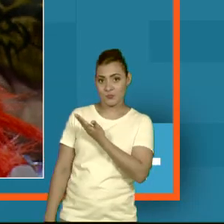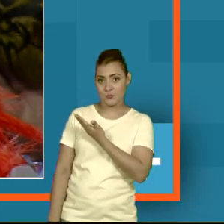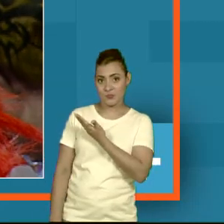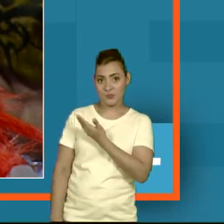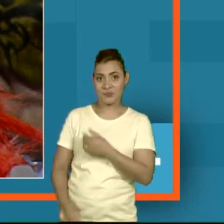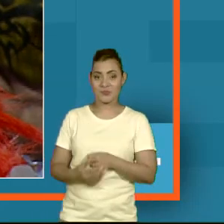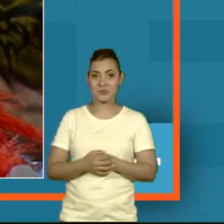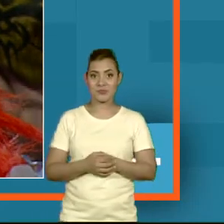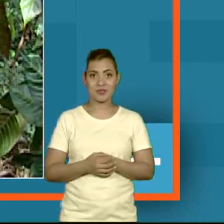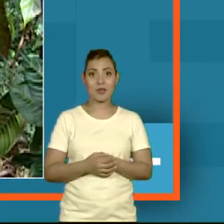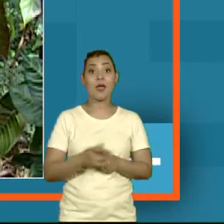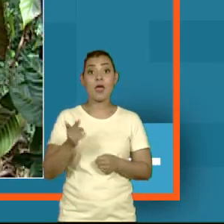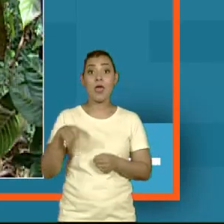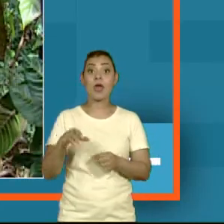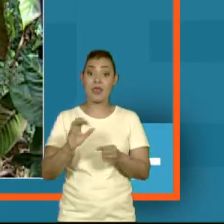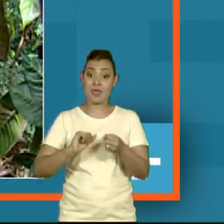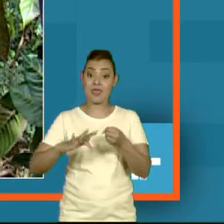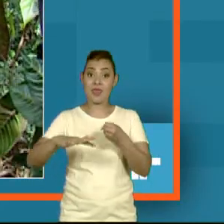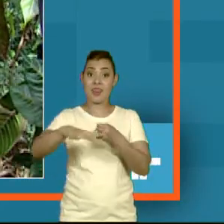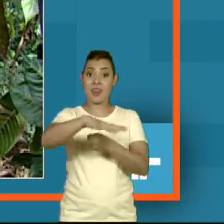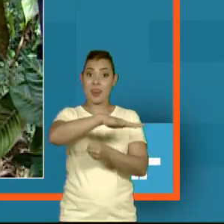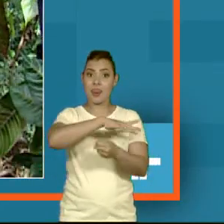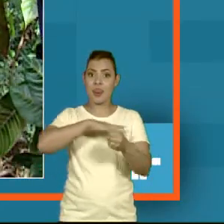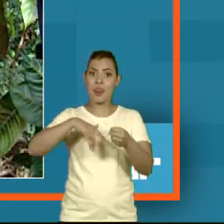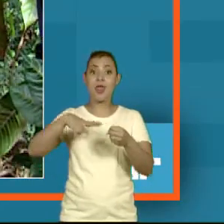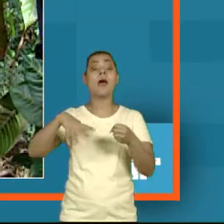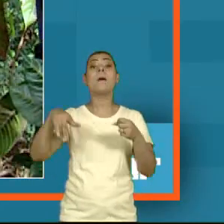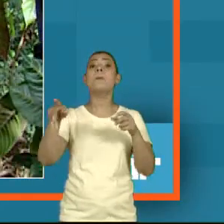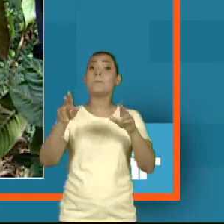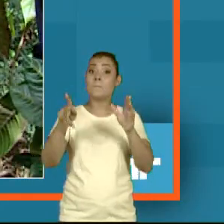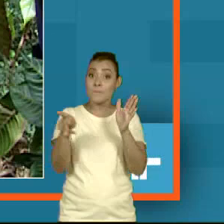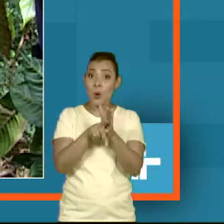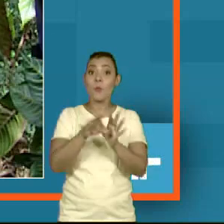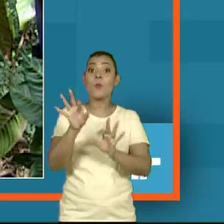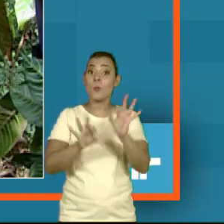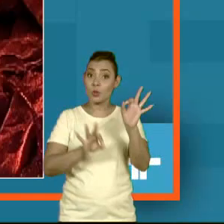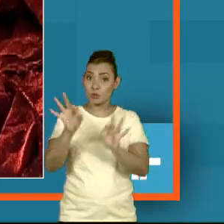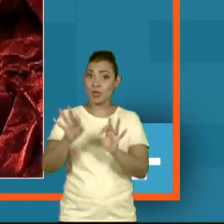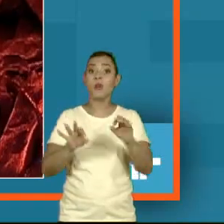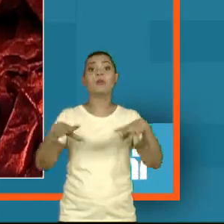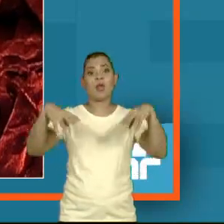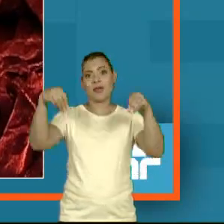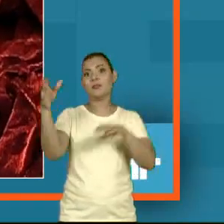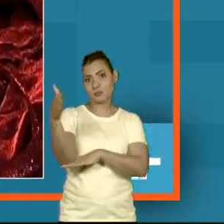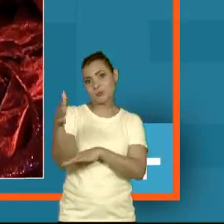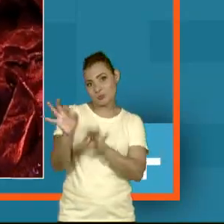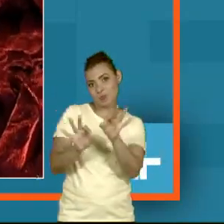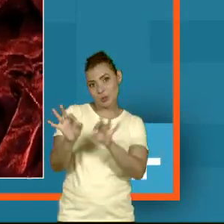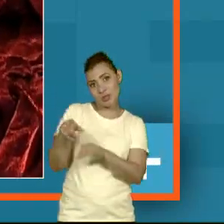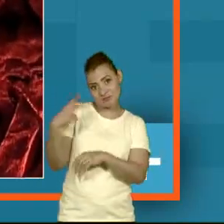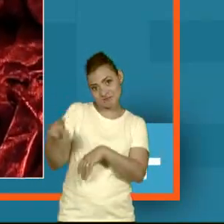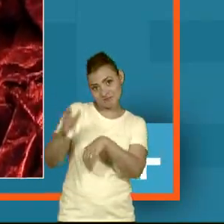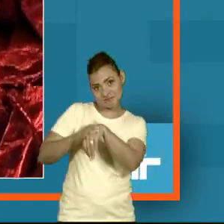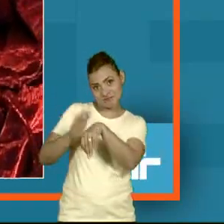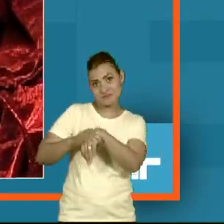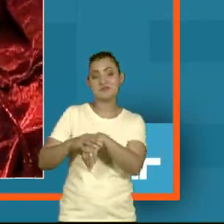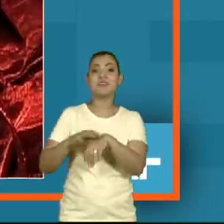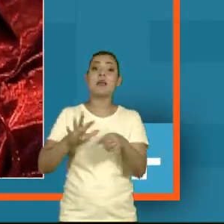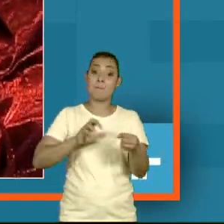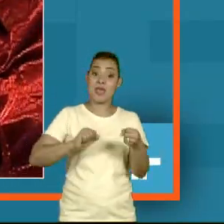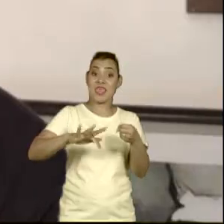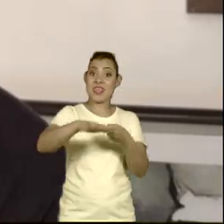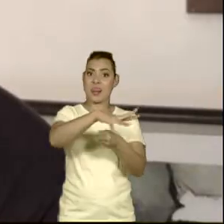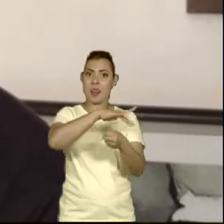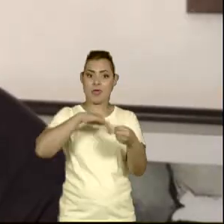quando nasceu o Ilha Ratingum, e era um projeto também grande, também ambicioso, assim como os outros Ratingum, são os primos ricos.